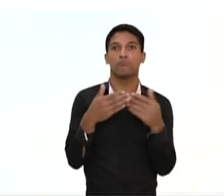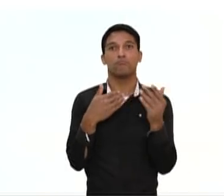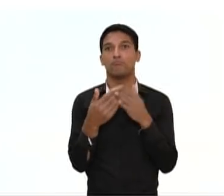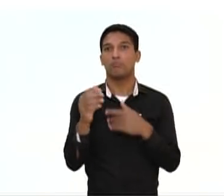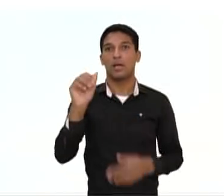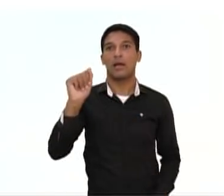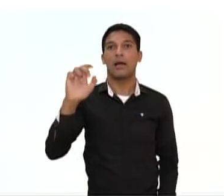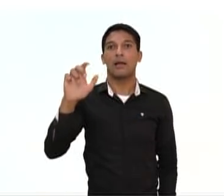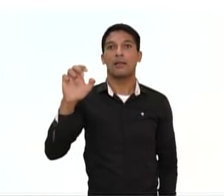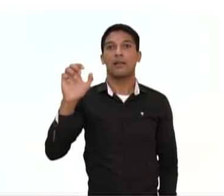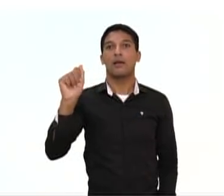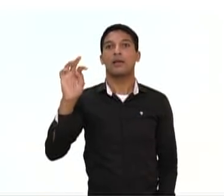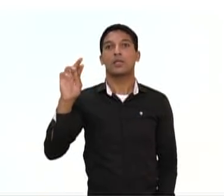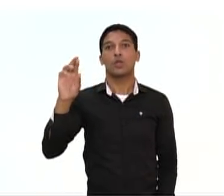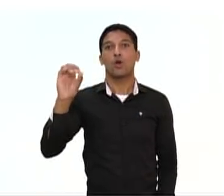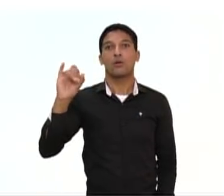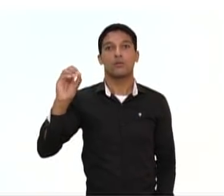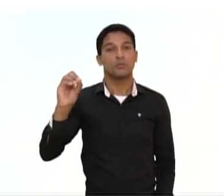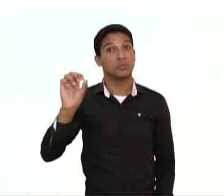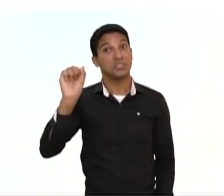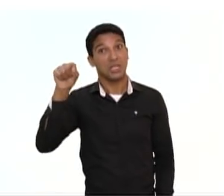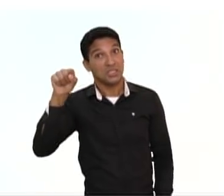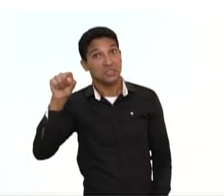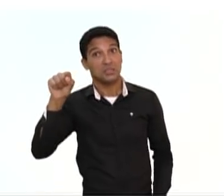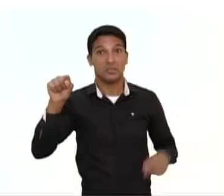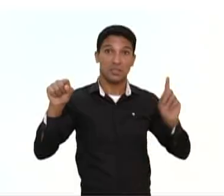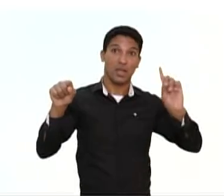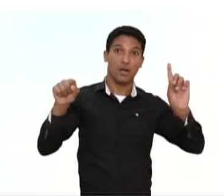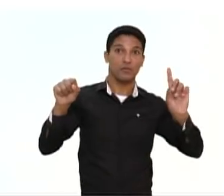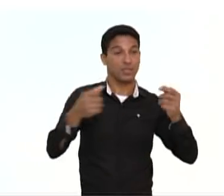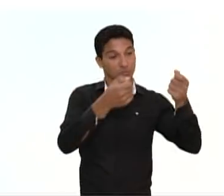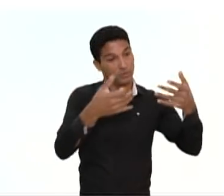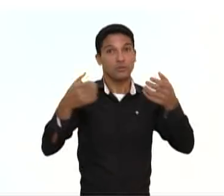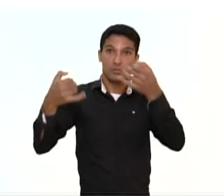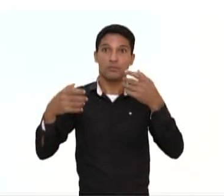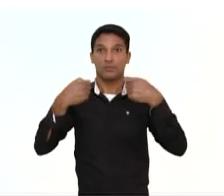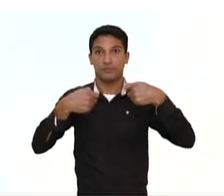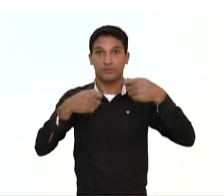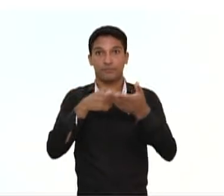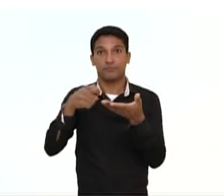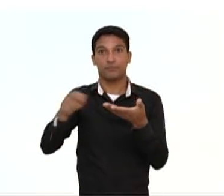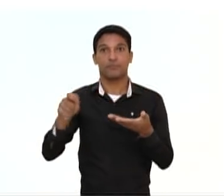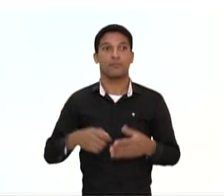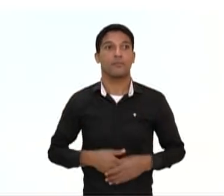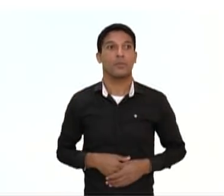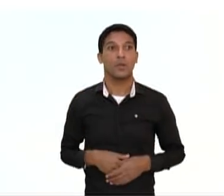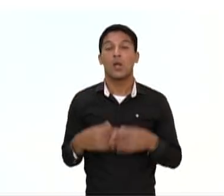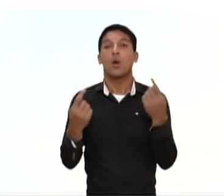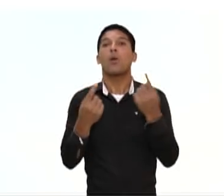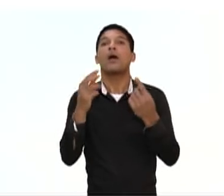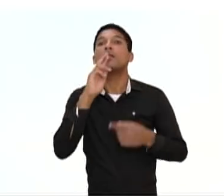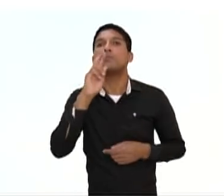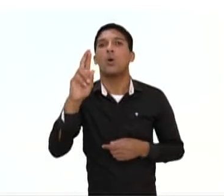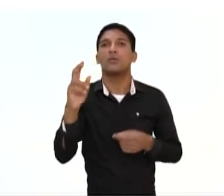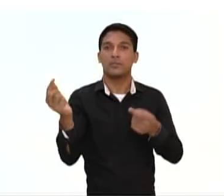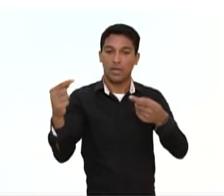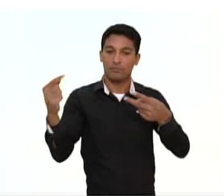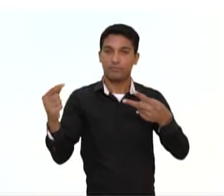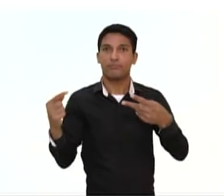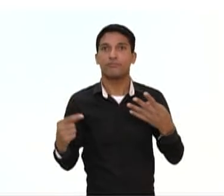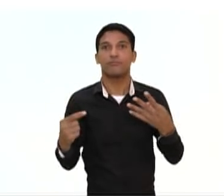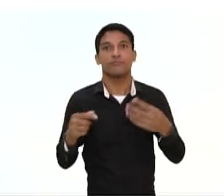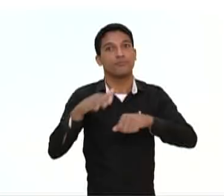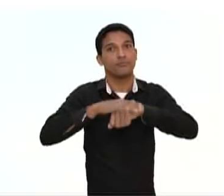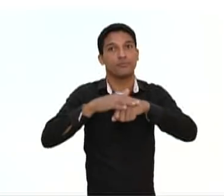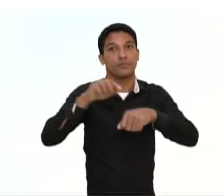ou não? Se você acha que sim, diga por quê. Se você acha que não, diga por quê. Quais são os resultados possíveis? Então, eu vou deixar aí